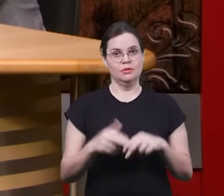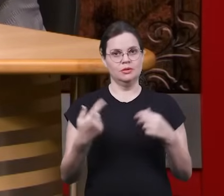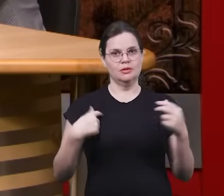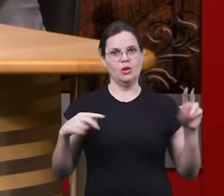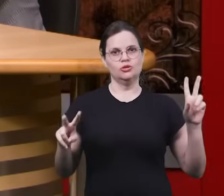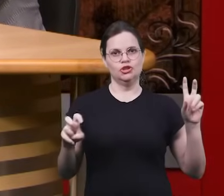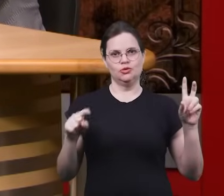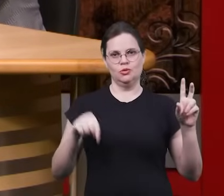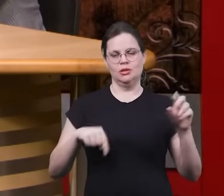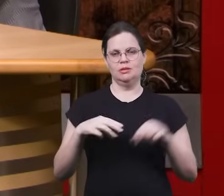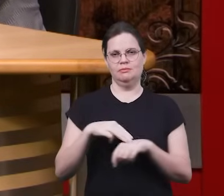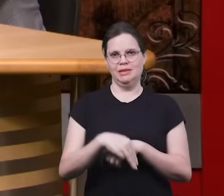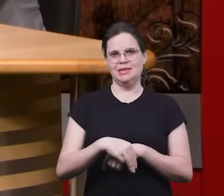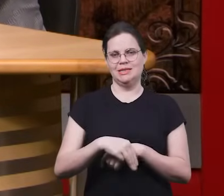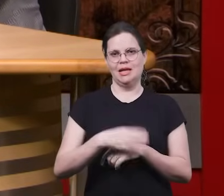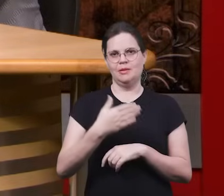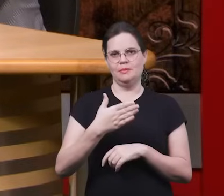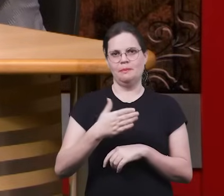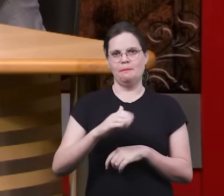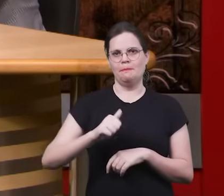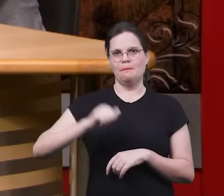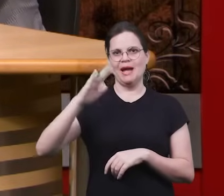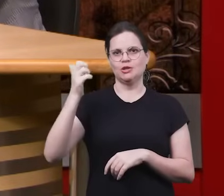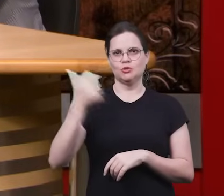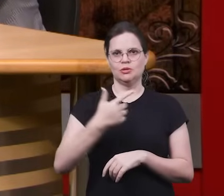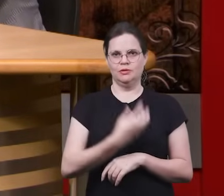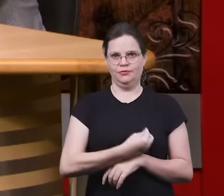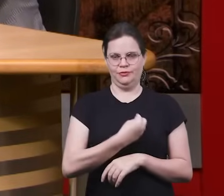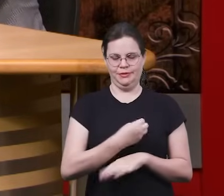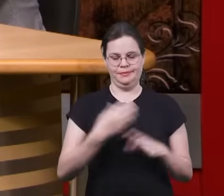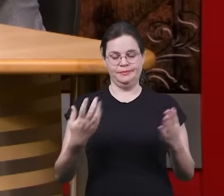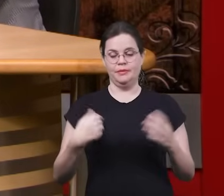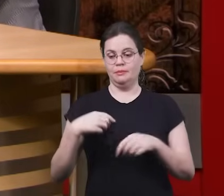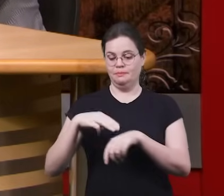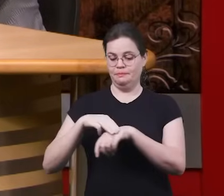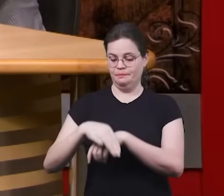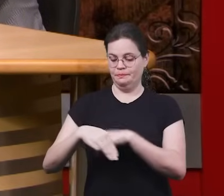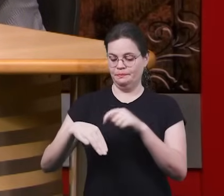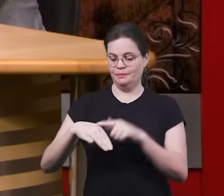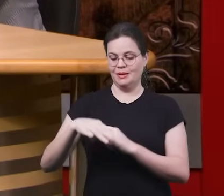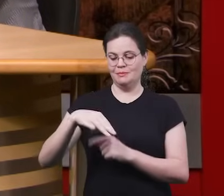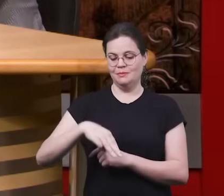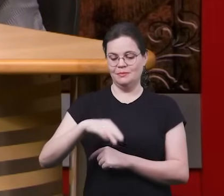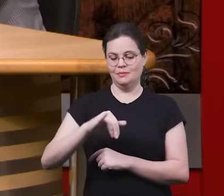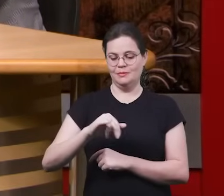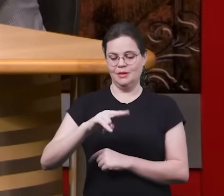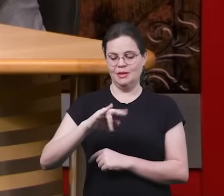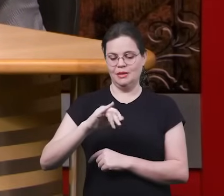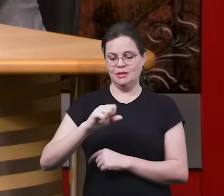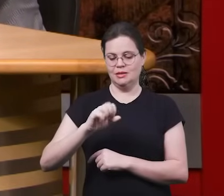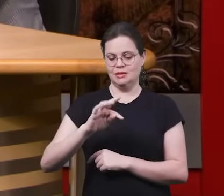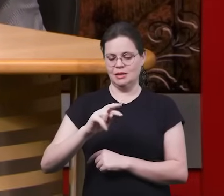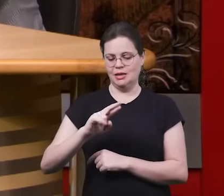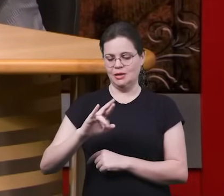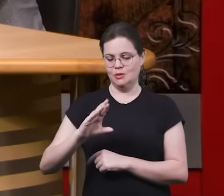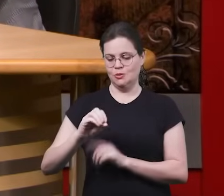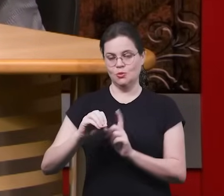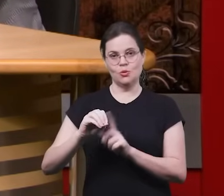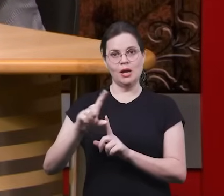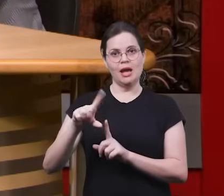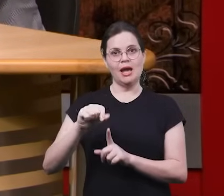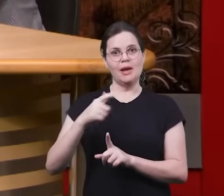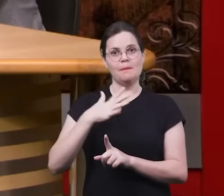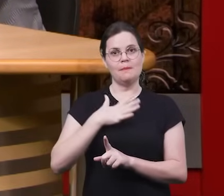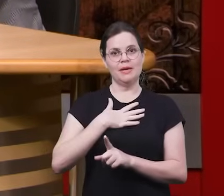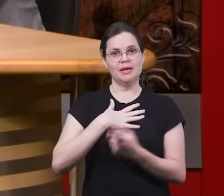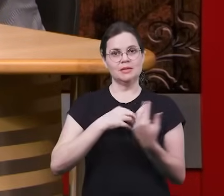nosso programa. O ministério é maior que a vida. Porque o ministério, ele é uma mordomia, não é? Quer dizer, o ministério não